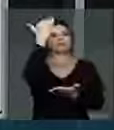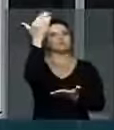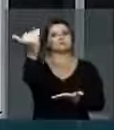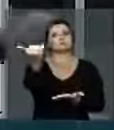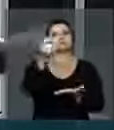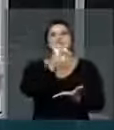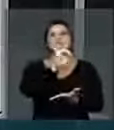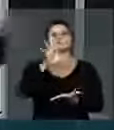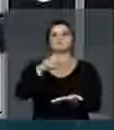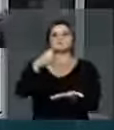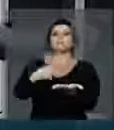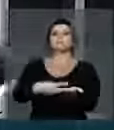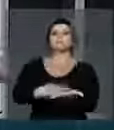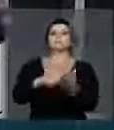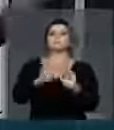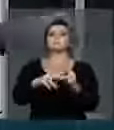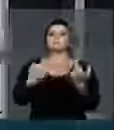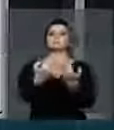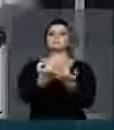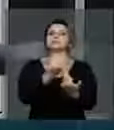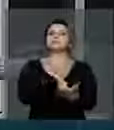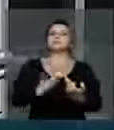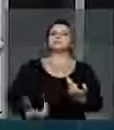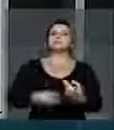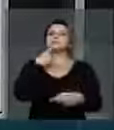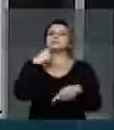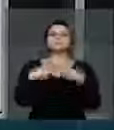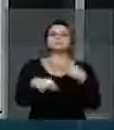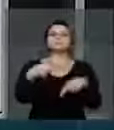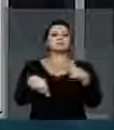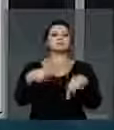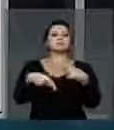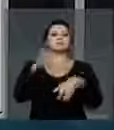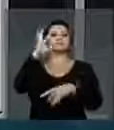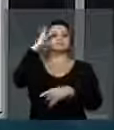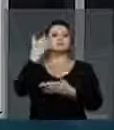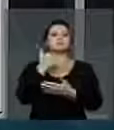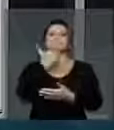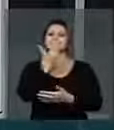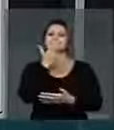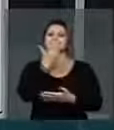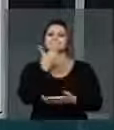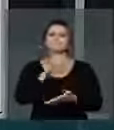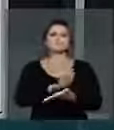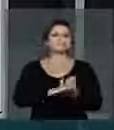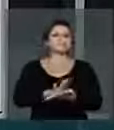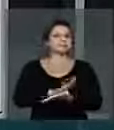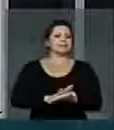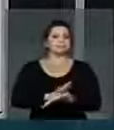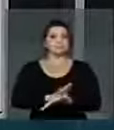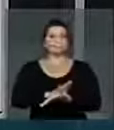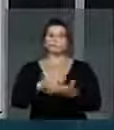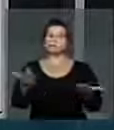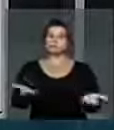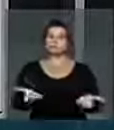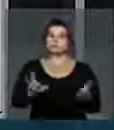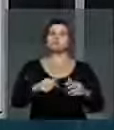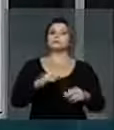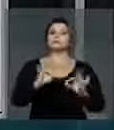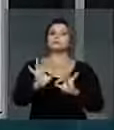as audiências públicas, que se discute, não se resolve nada. Então, com o planejamento, com